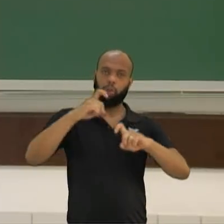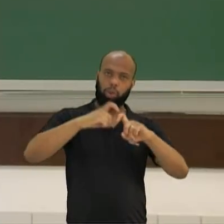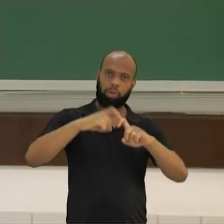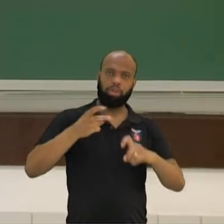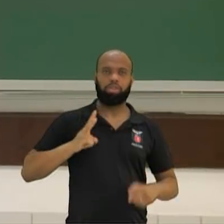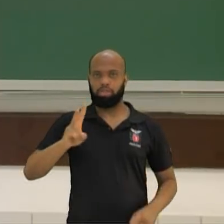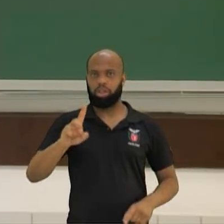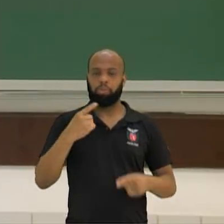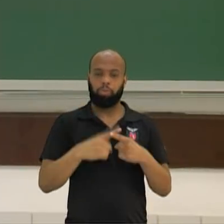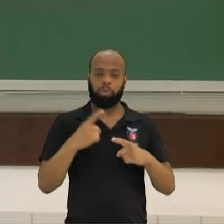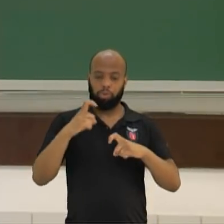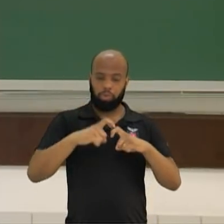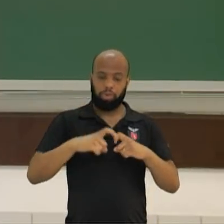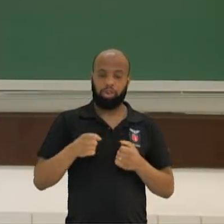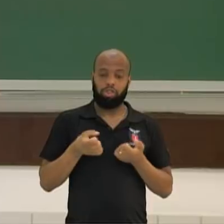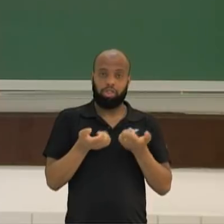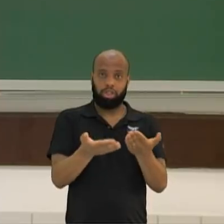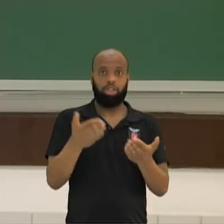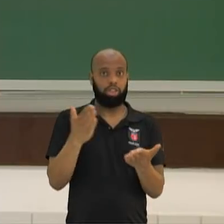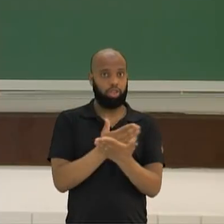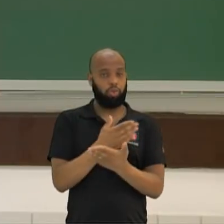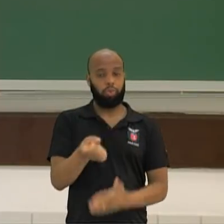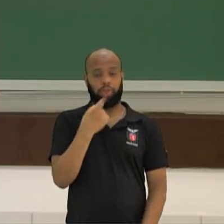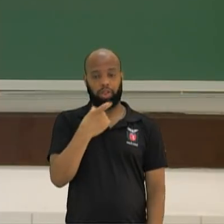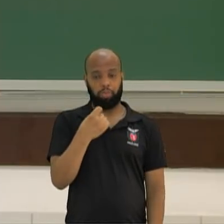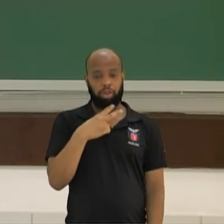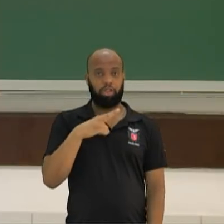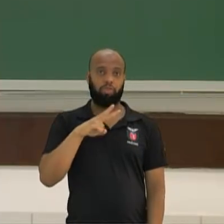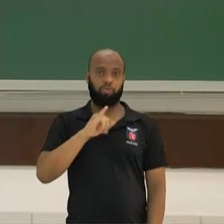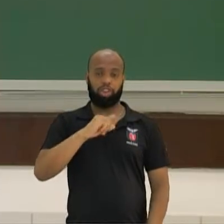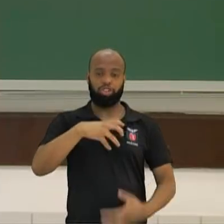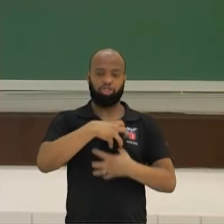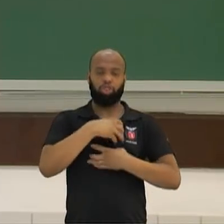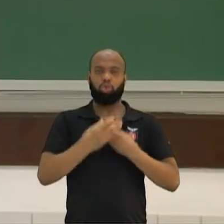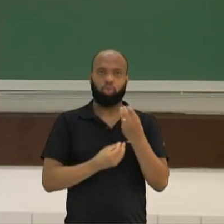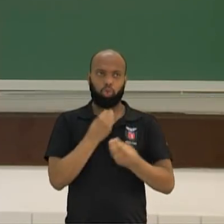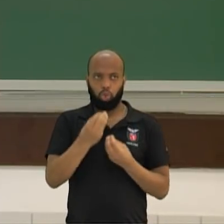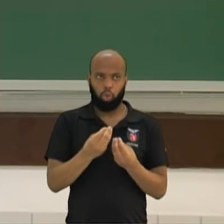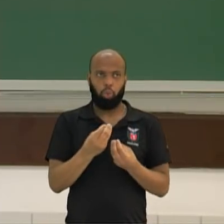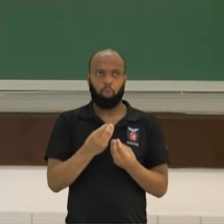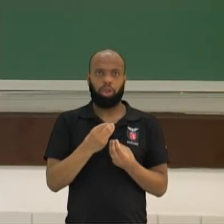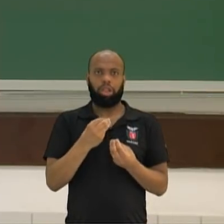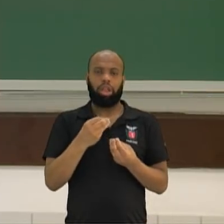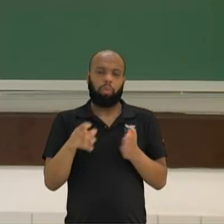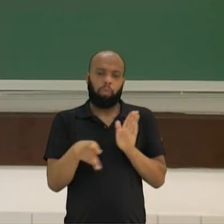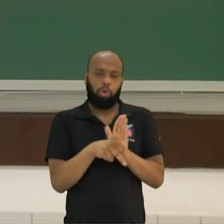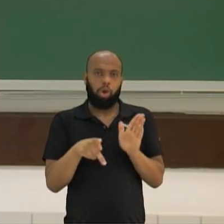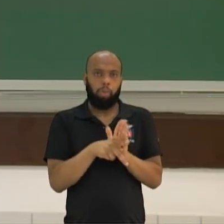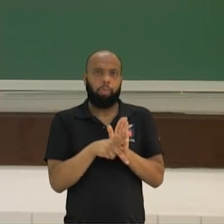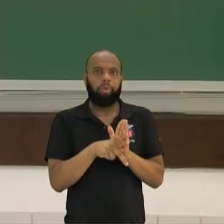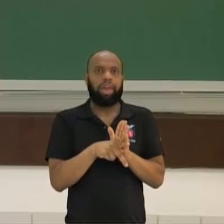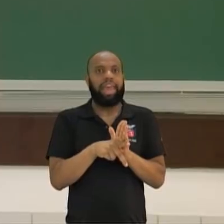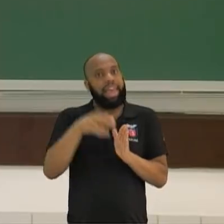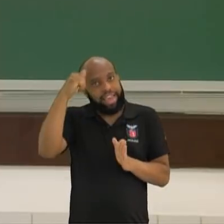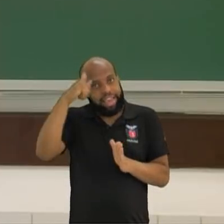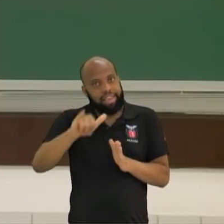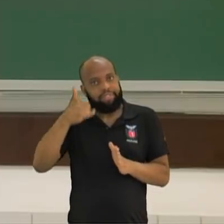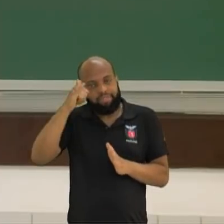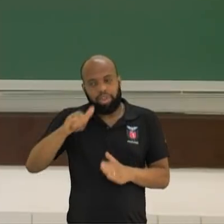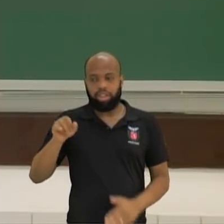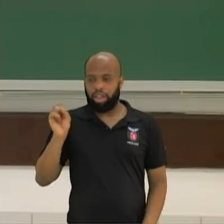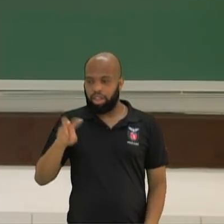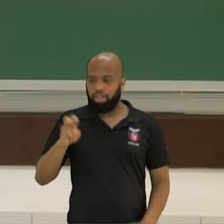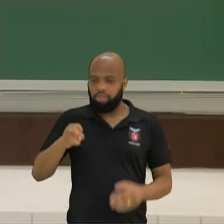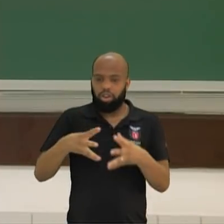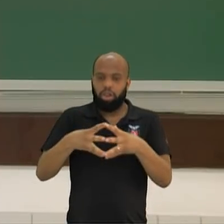médico, o médico vai prescrever alguns medicamentos que vão agir de que forma? Vão agir impedindo que o vírus se replique, que o vírus vá